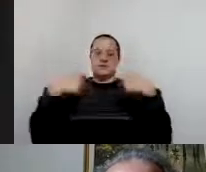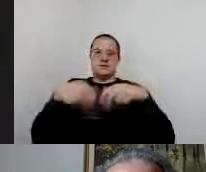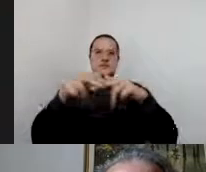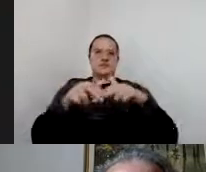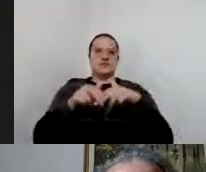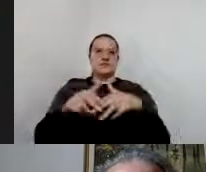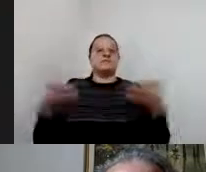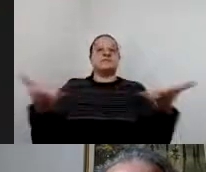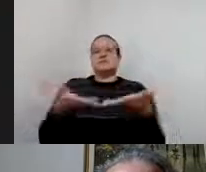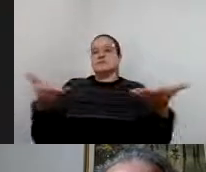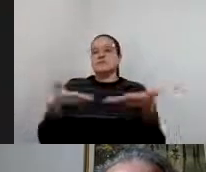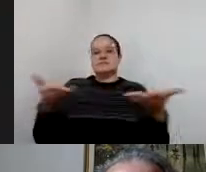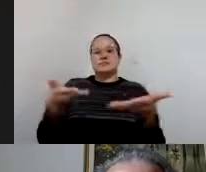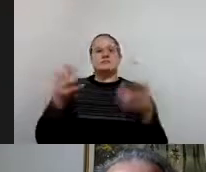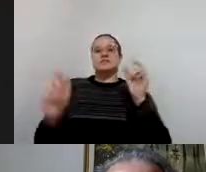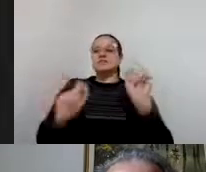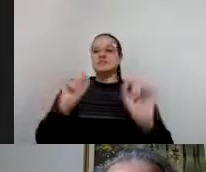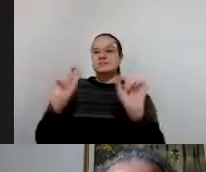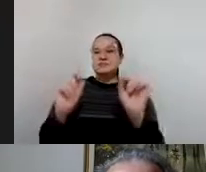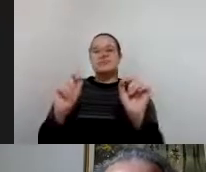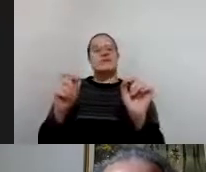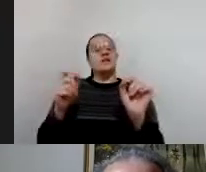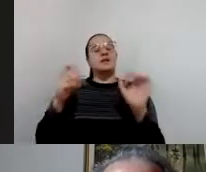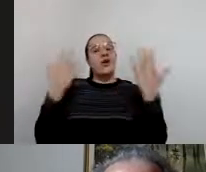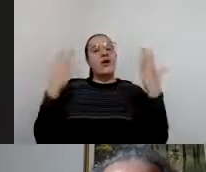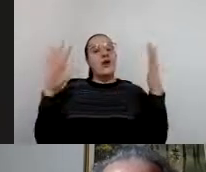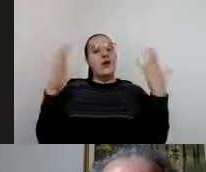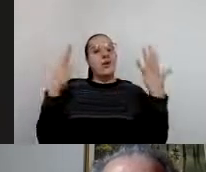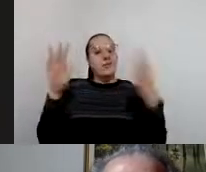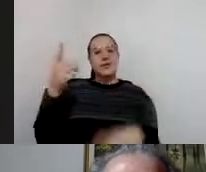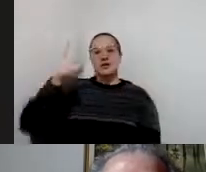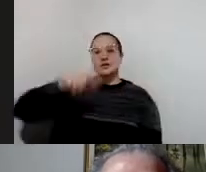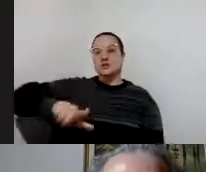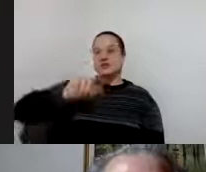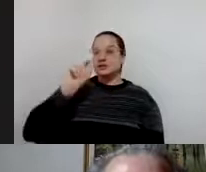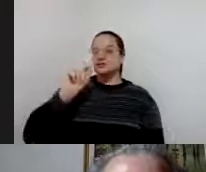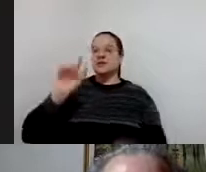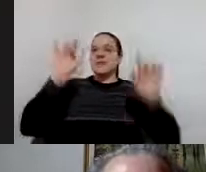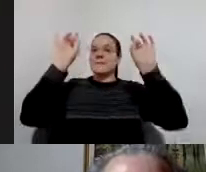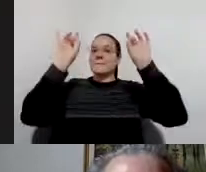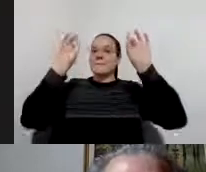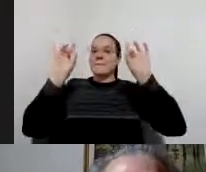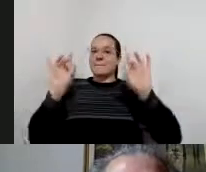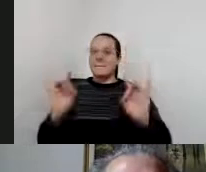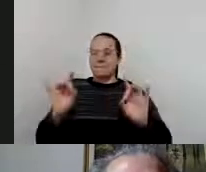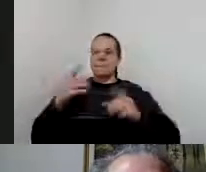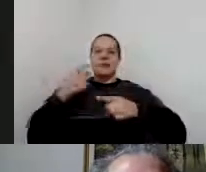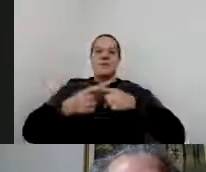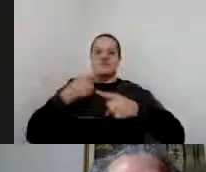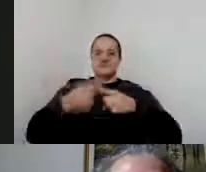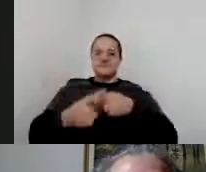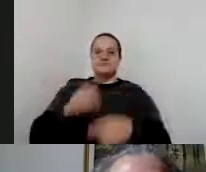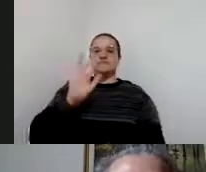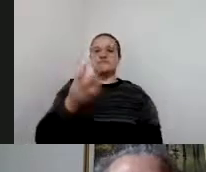né, nós estamos, mais uma vez, celebrando, e de uma maneira muito especial, né, porque completamos 3 décadas